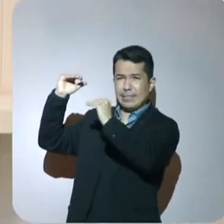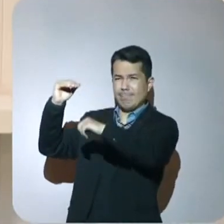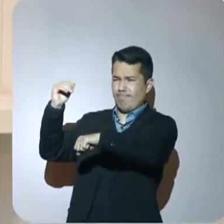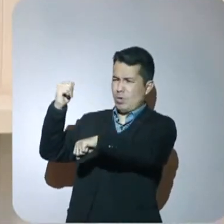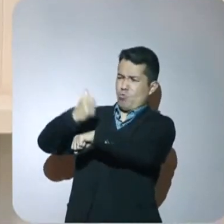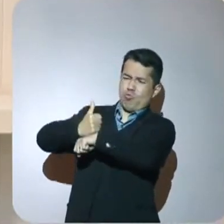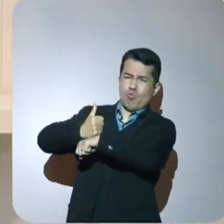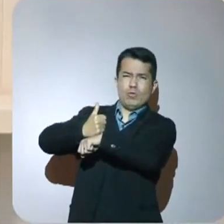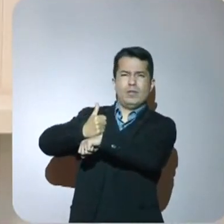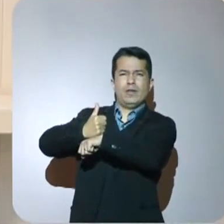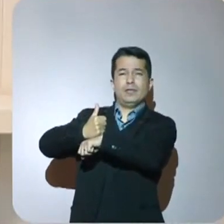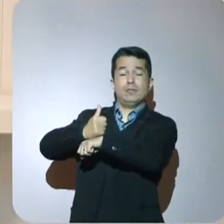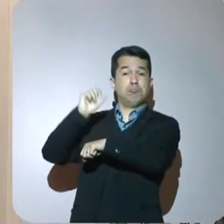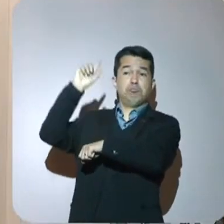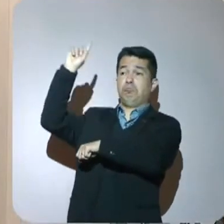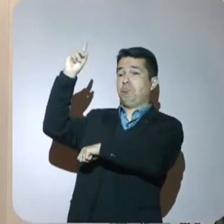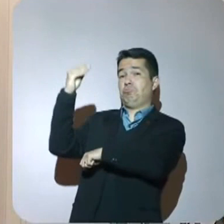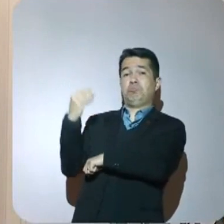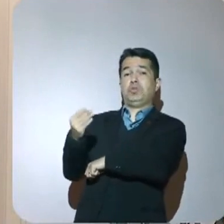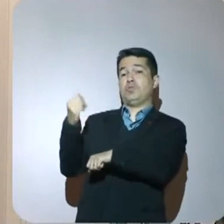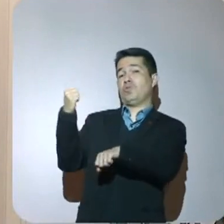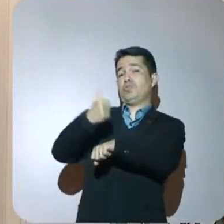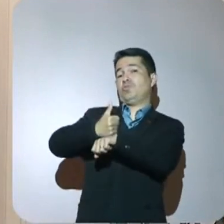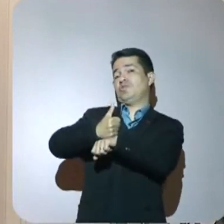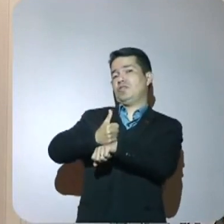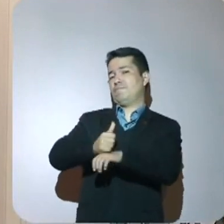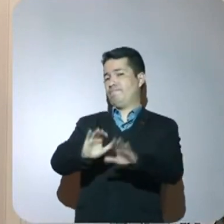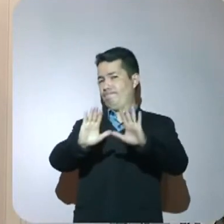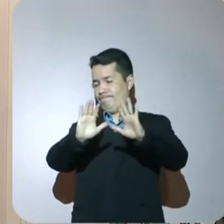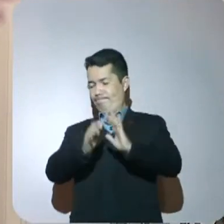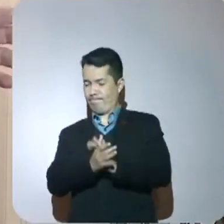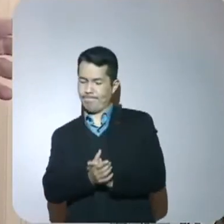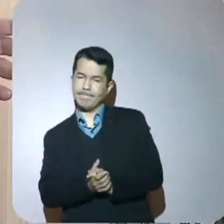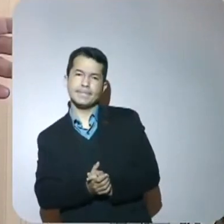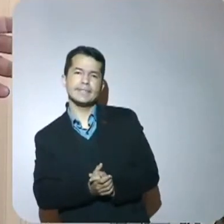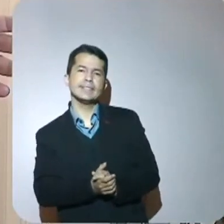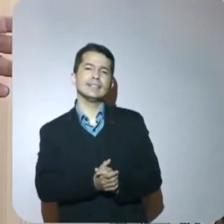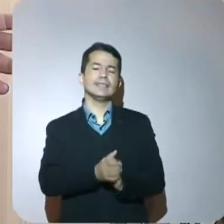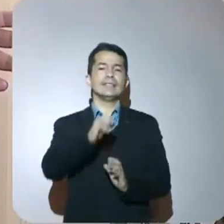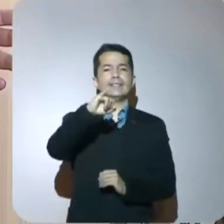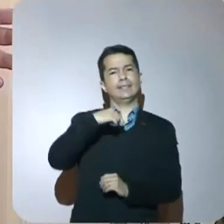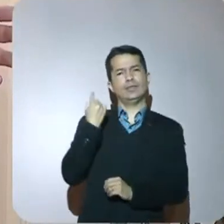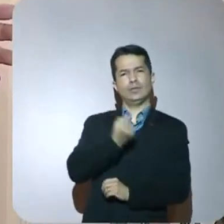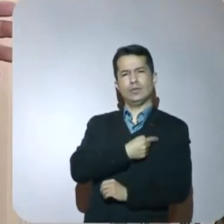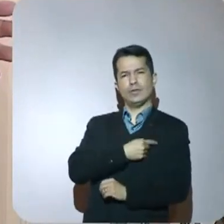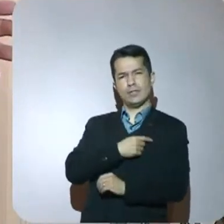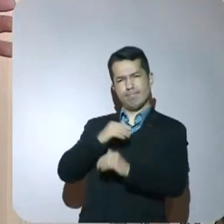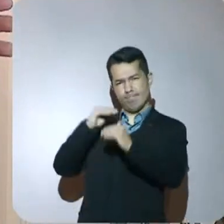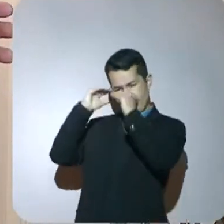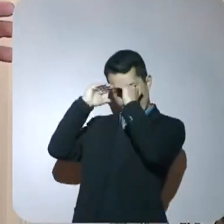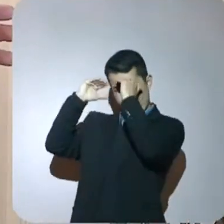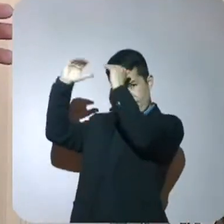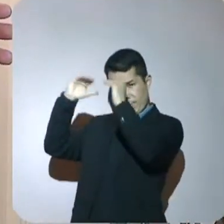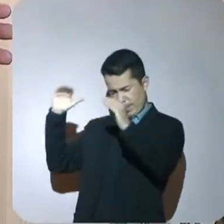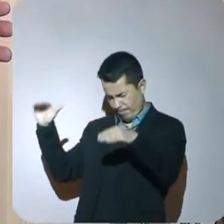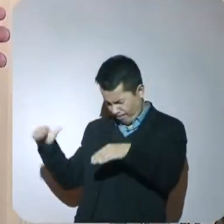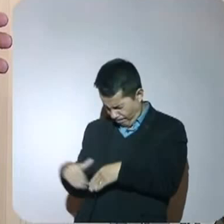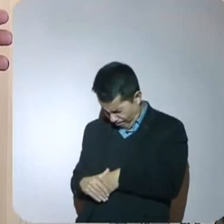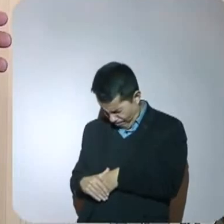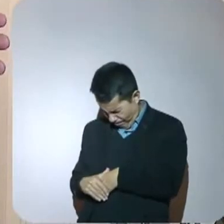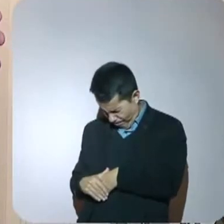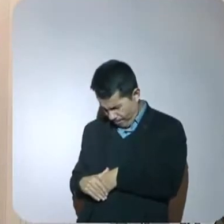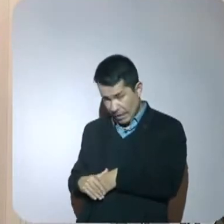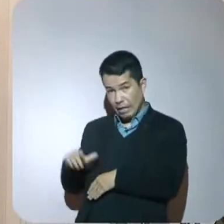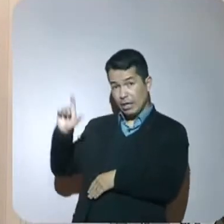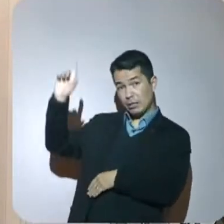Eu quero dizer para você, quando a gente se submete à autoridade, tá, espiritual que